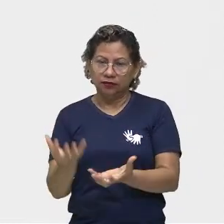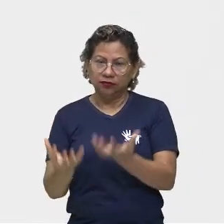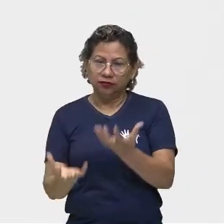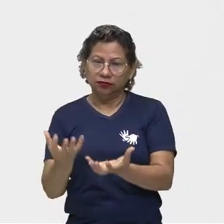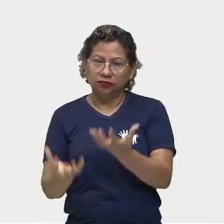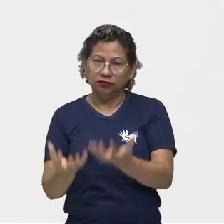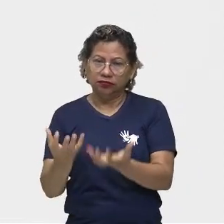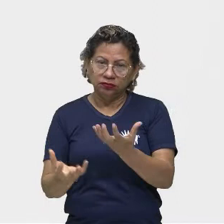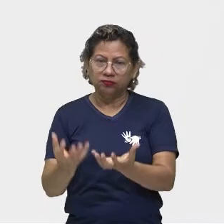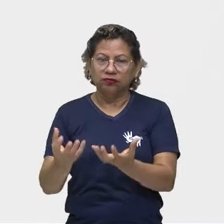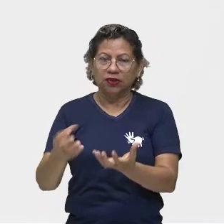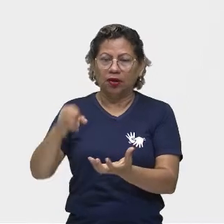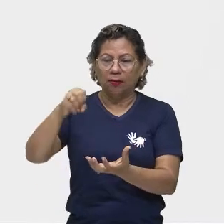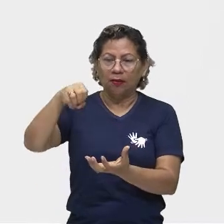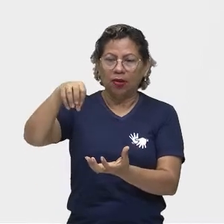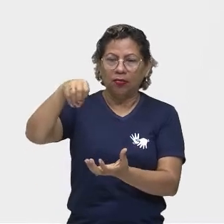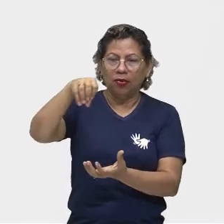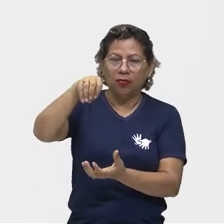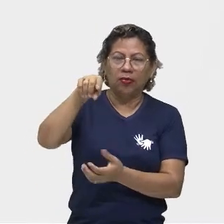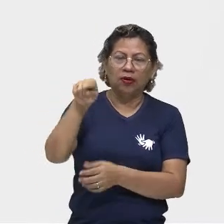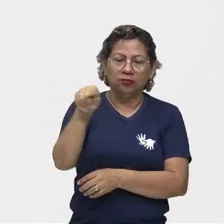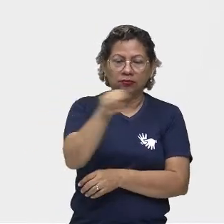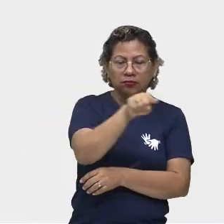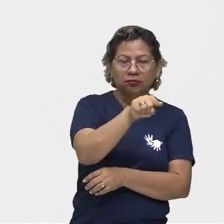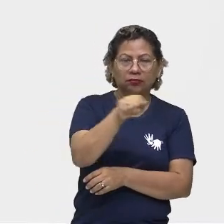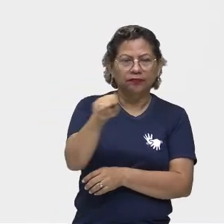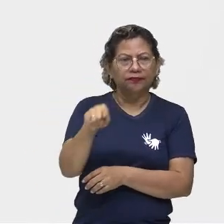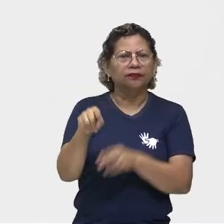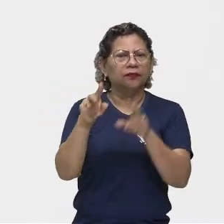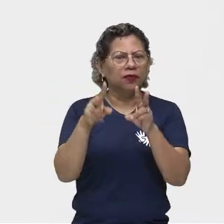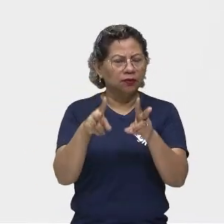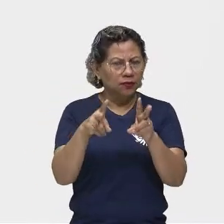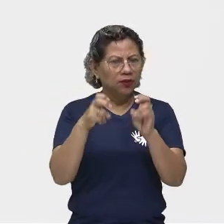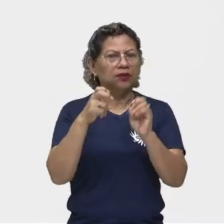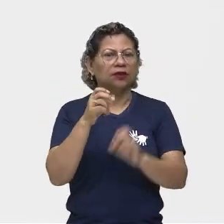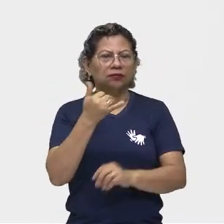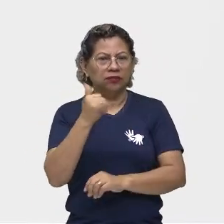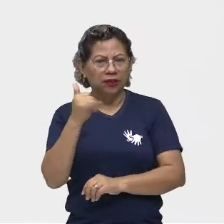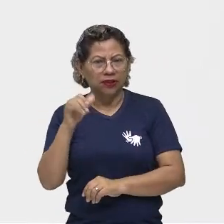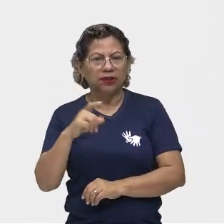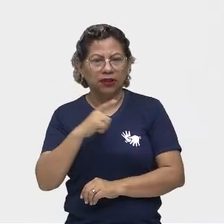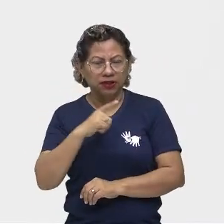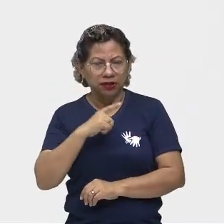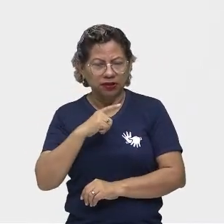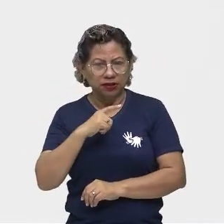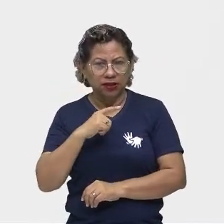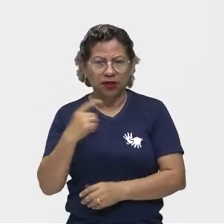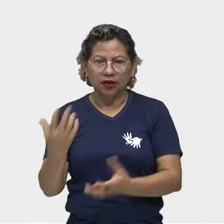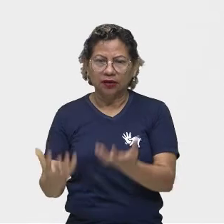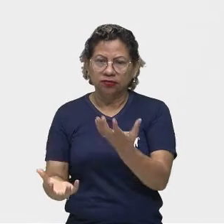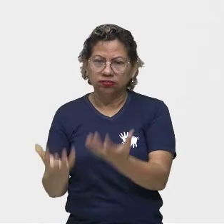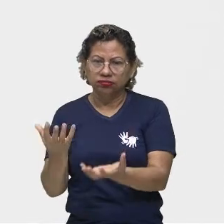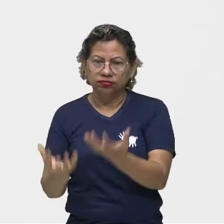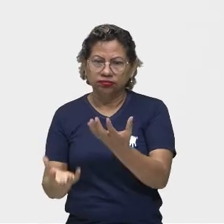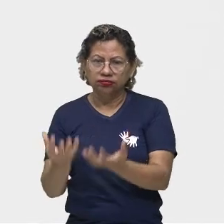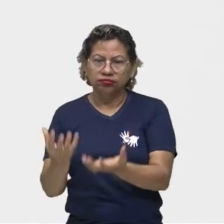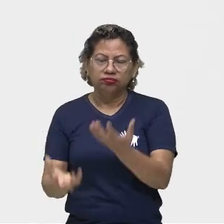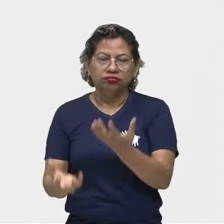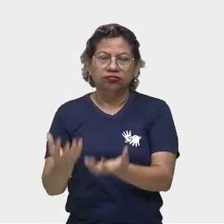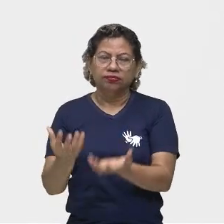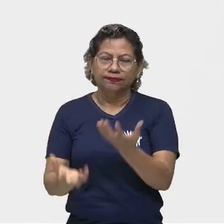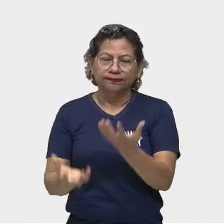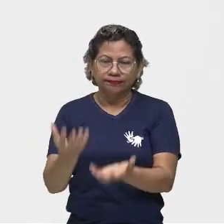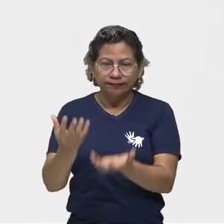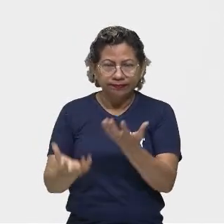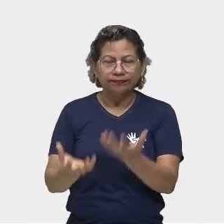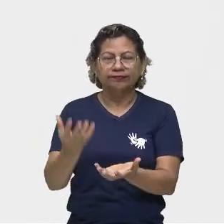de combustível. Então, observem que a primeira energia que a gente tem aqui é essa aqui, né? Uma energia química, uma